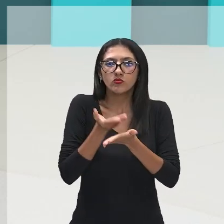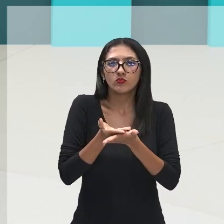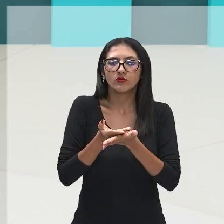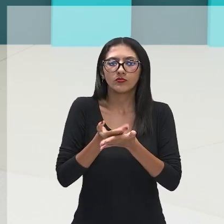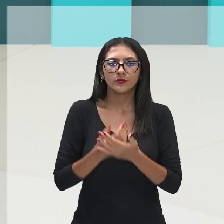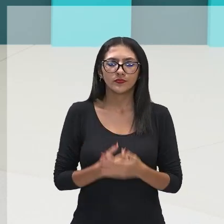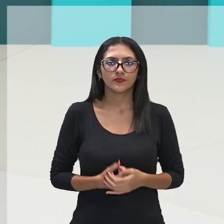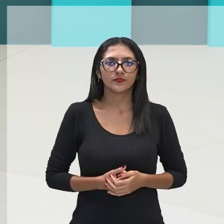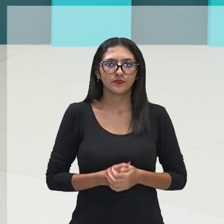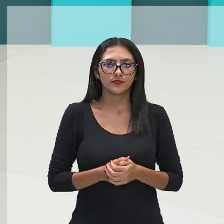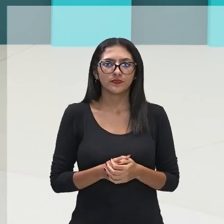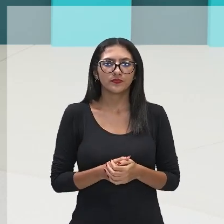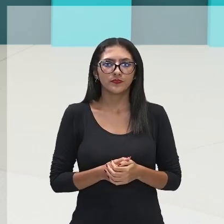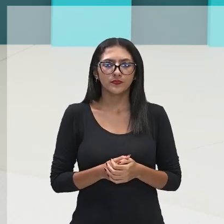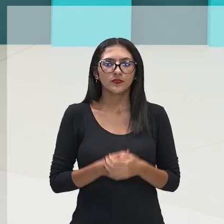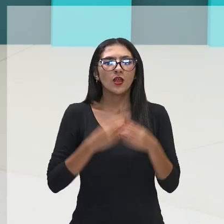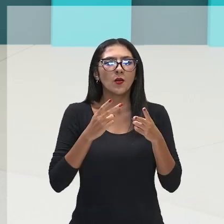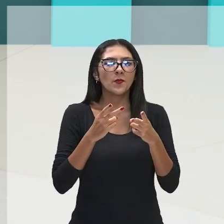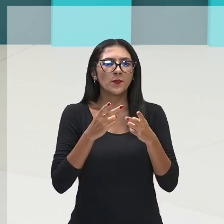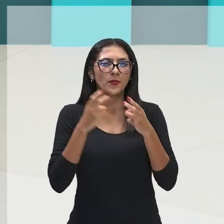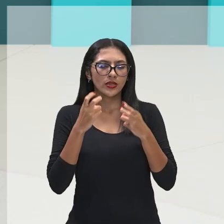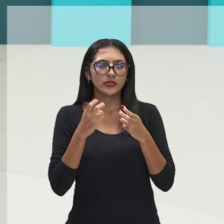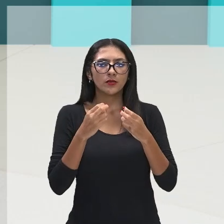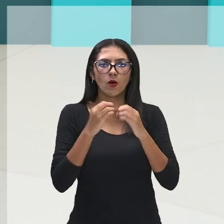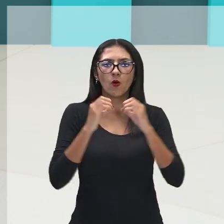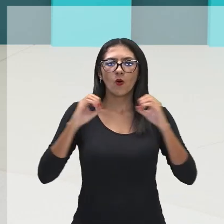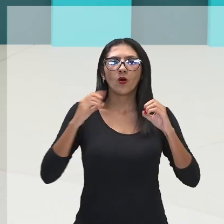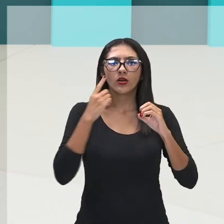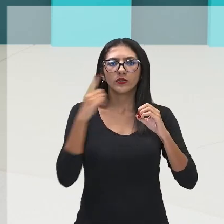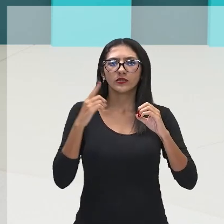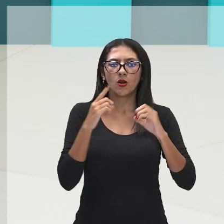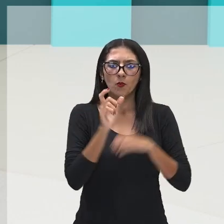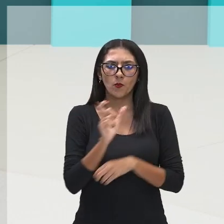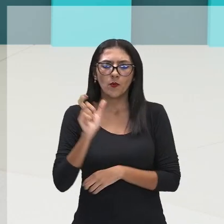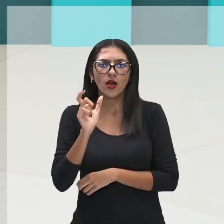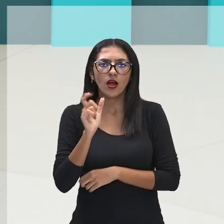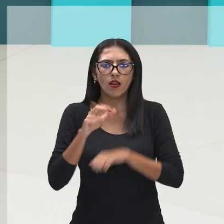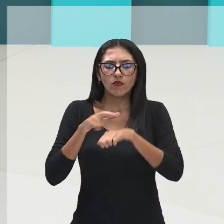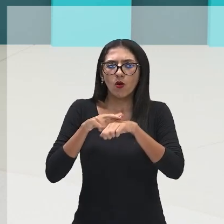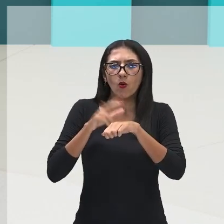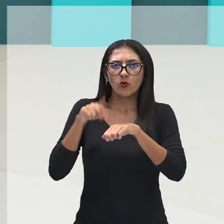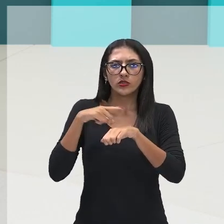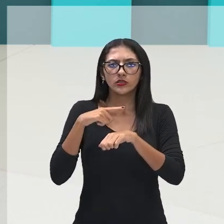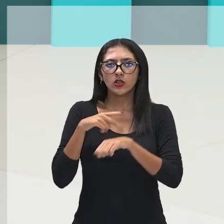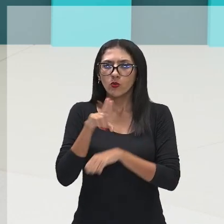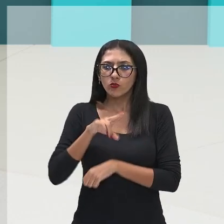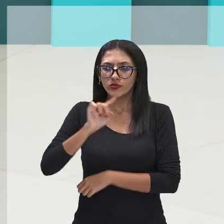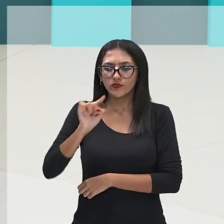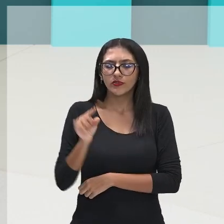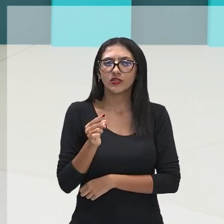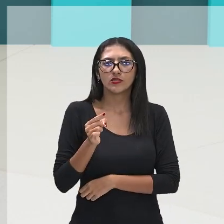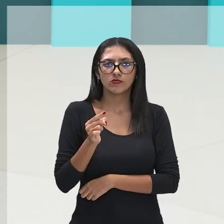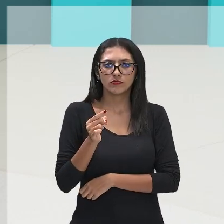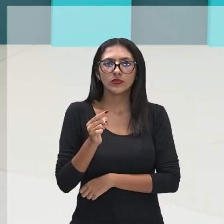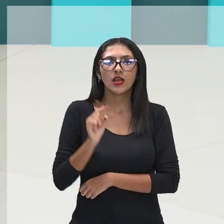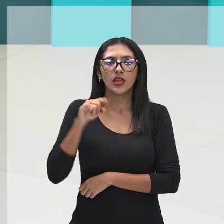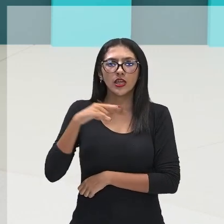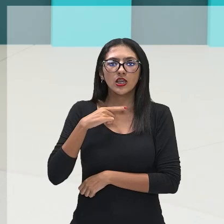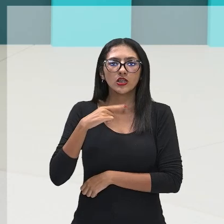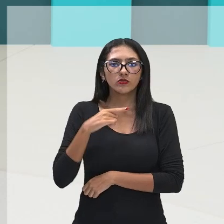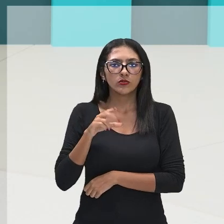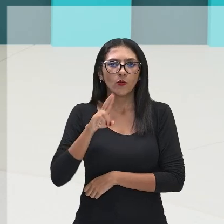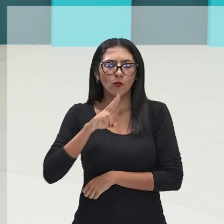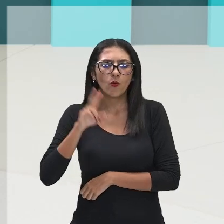que a oração que estudam está marcada por vírgula, não é? Isso, segundo